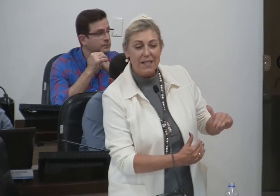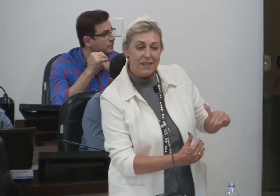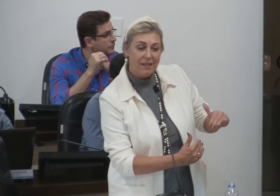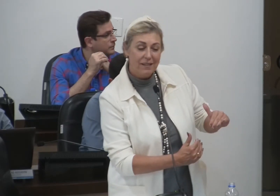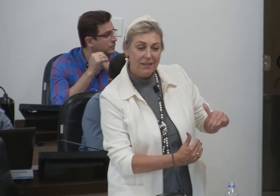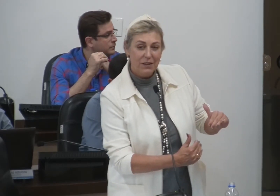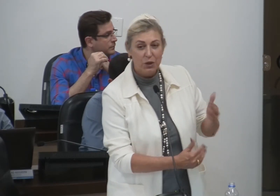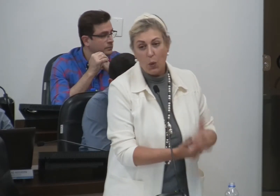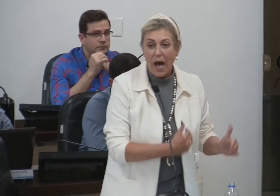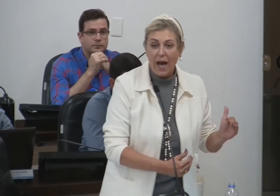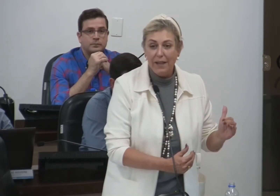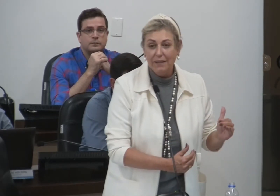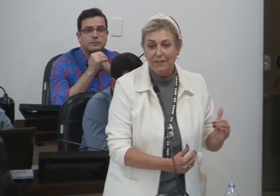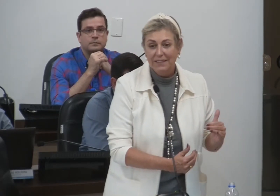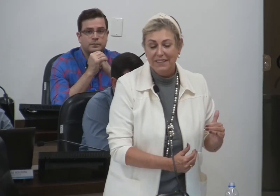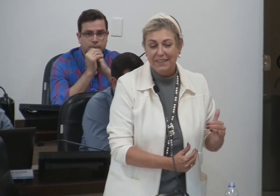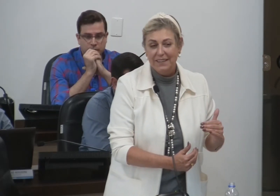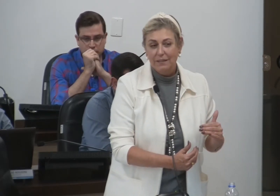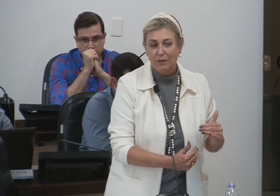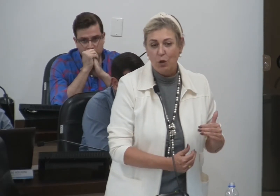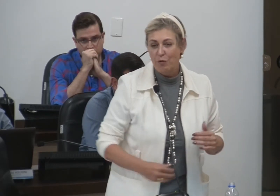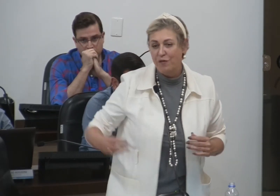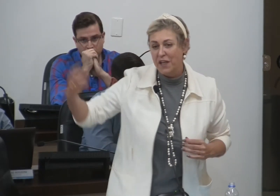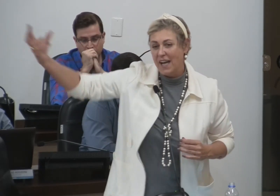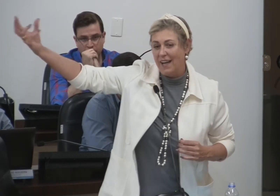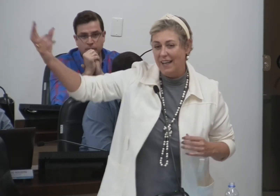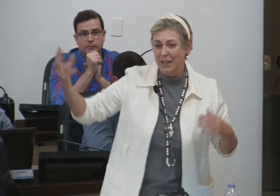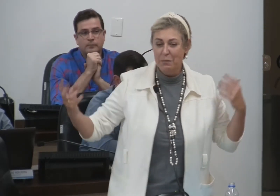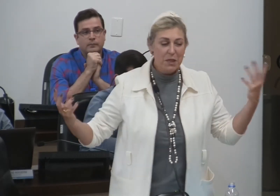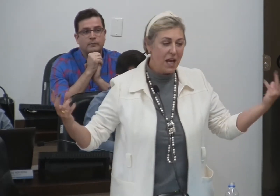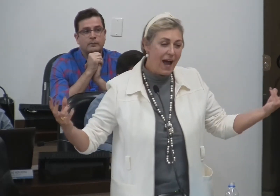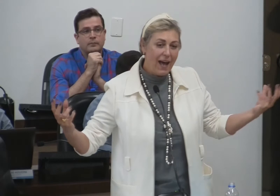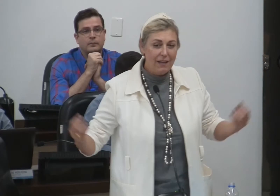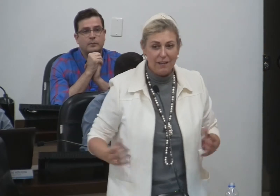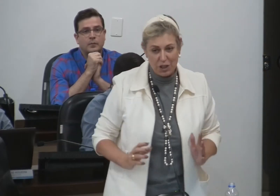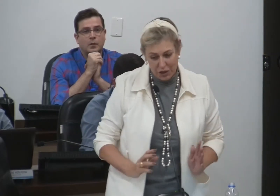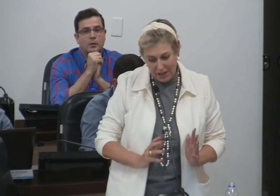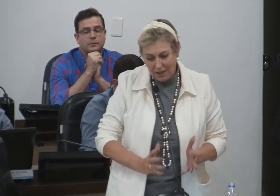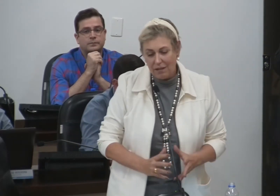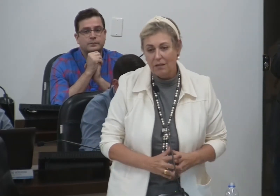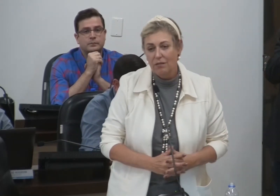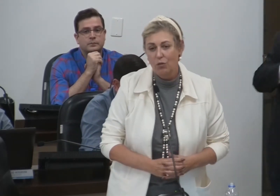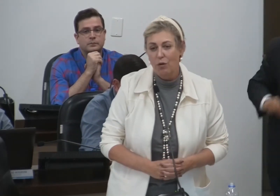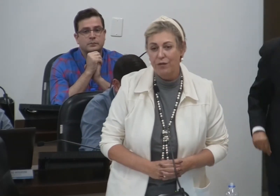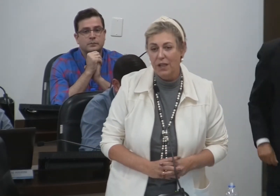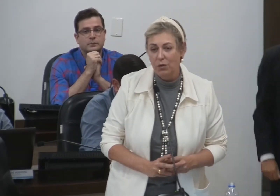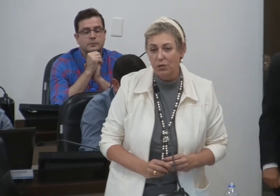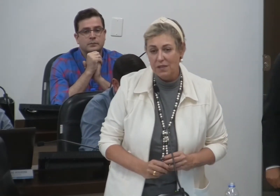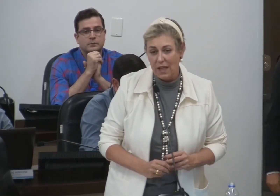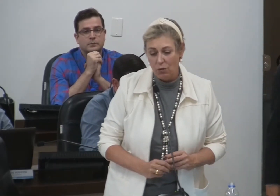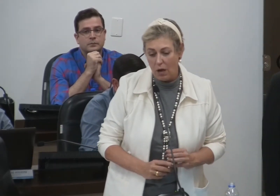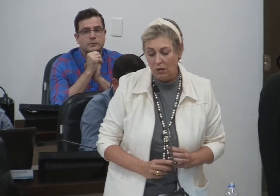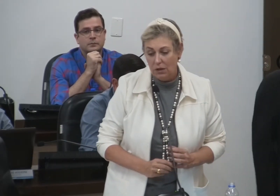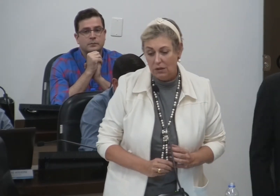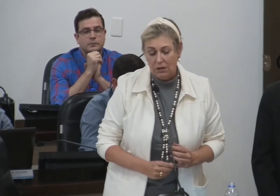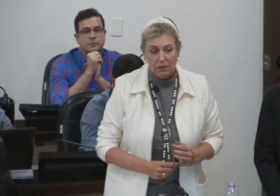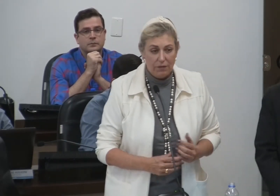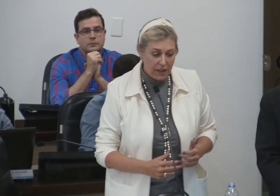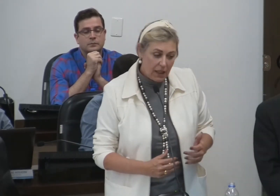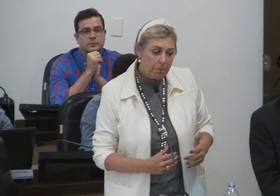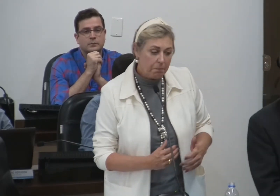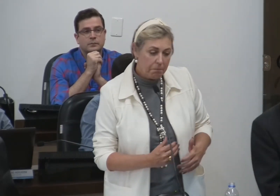farmácia do are como fica ame are acho que o governo estadual